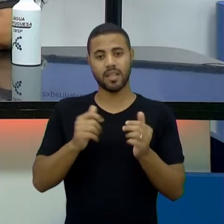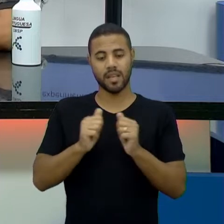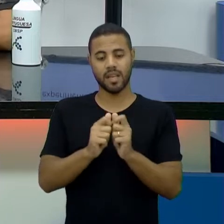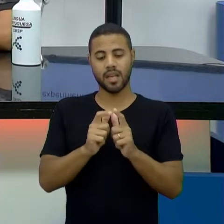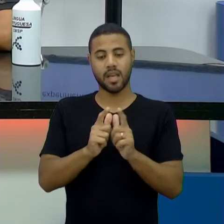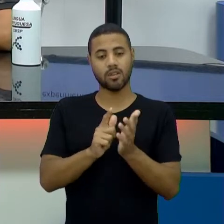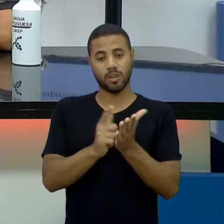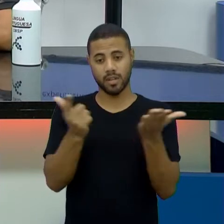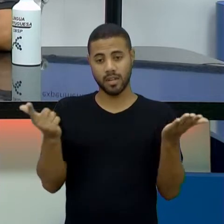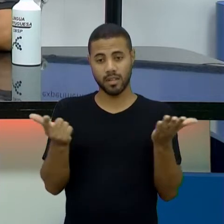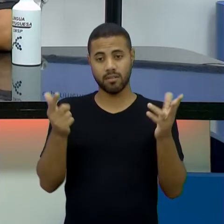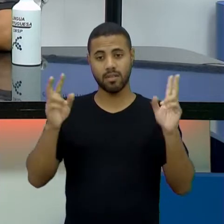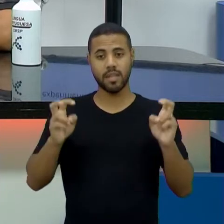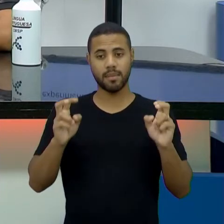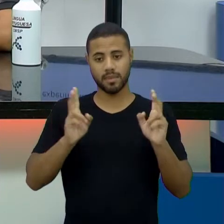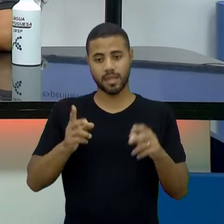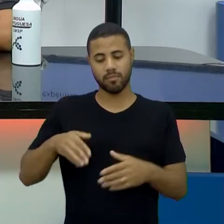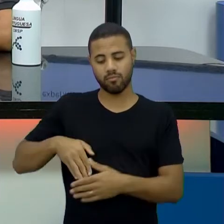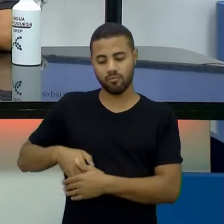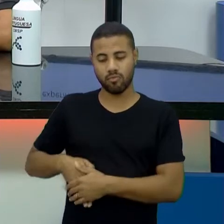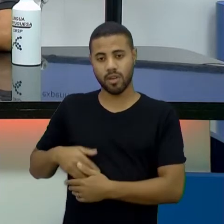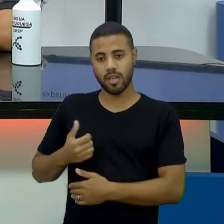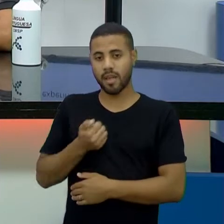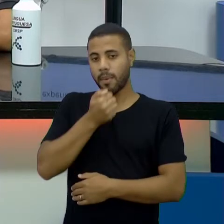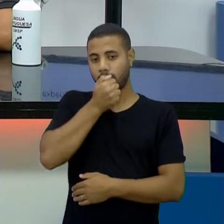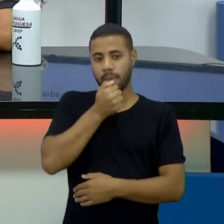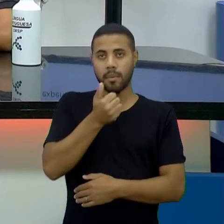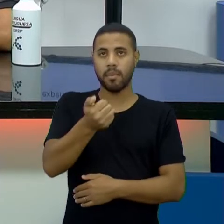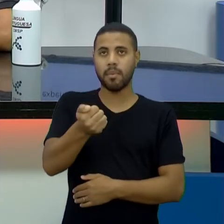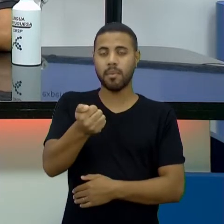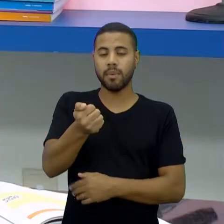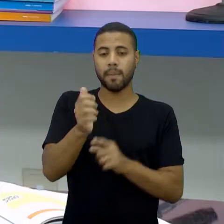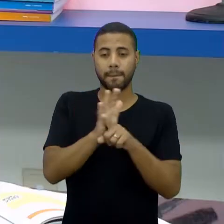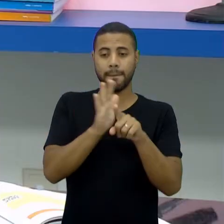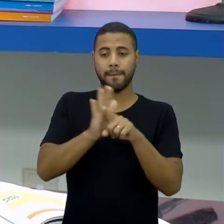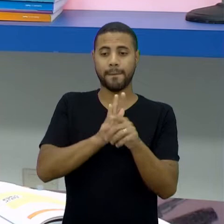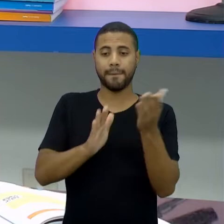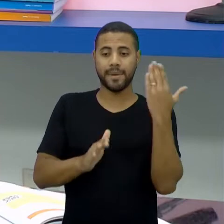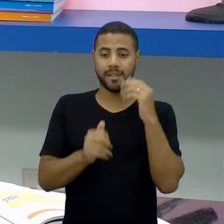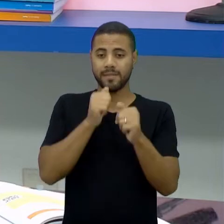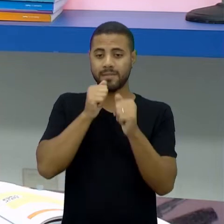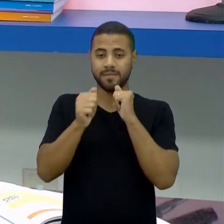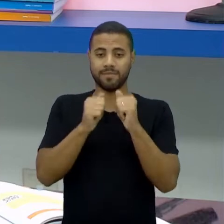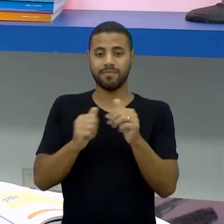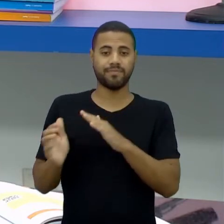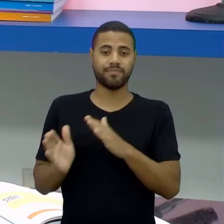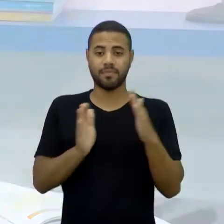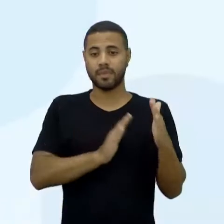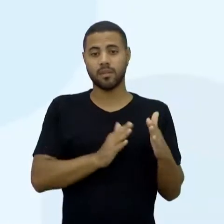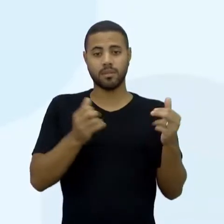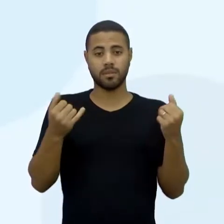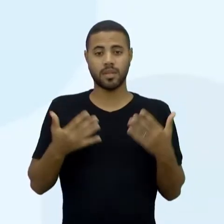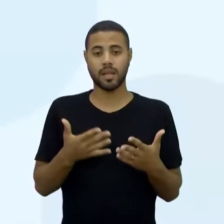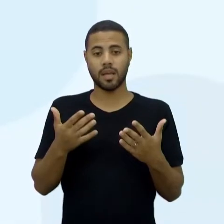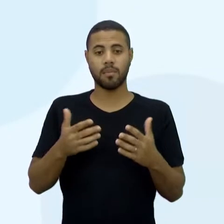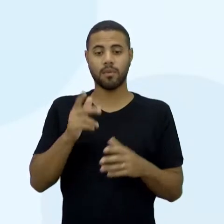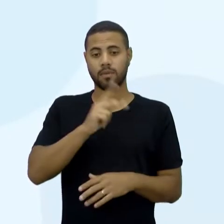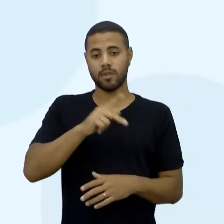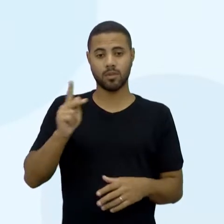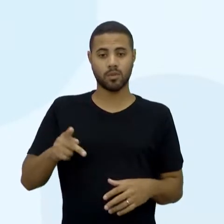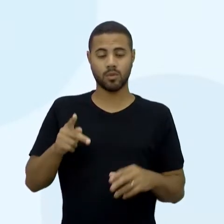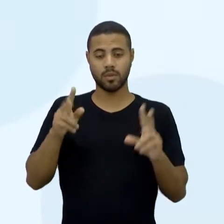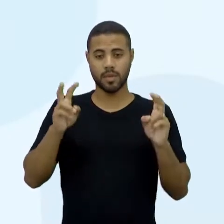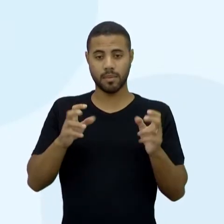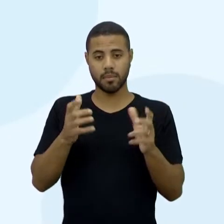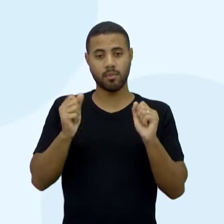bom gravador. Bom né? repórter sempre andava com o seu gravador. Exato. Então vamos lá, Mauro, aí habilidade para os professores, somente darem